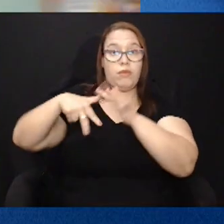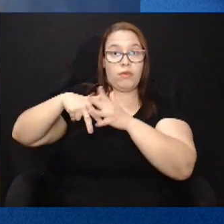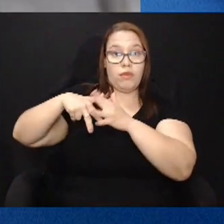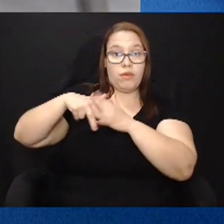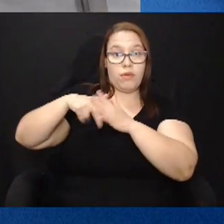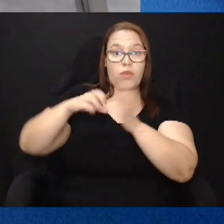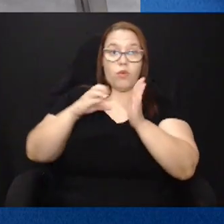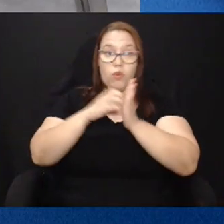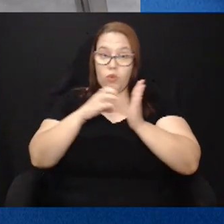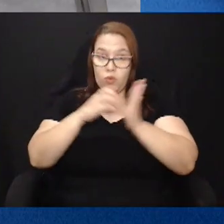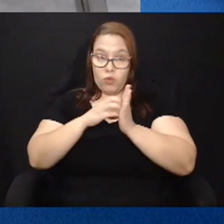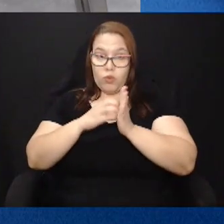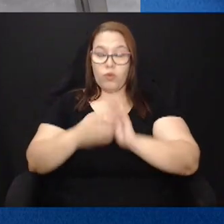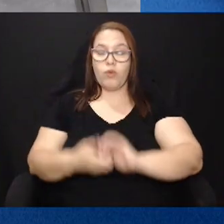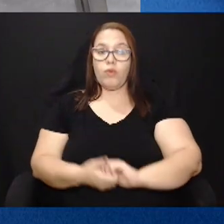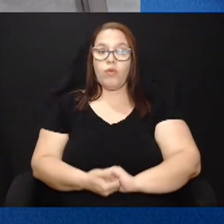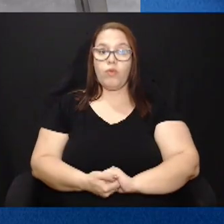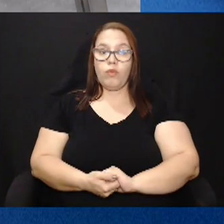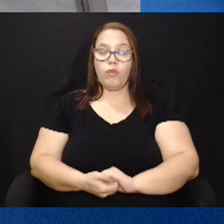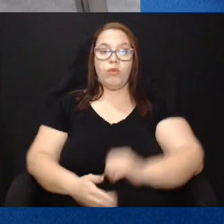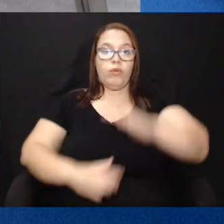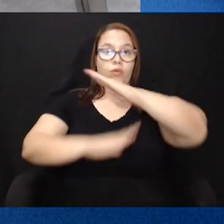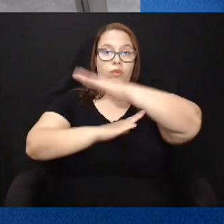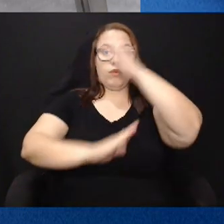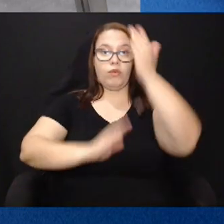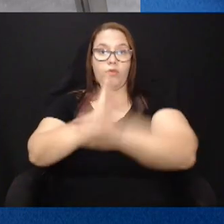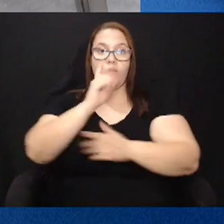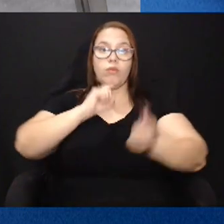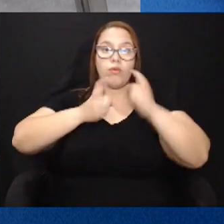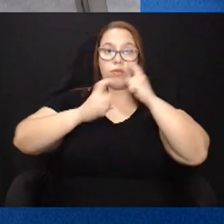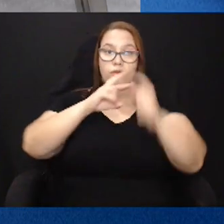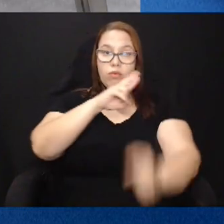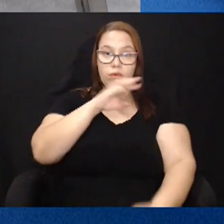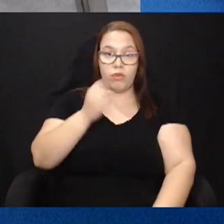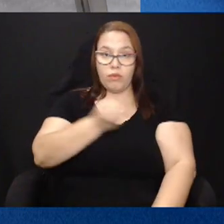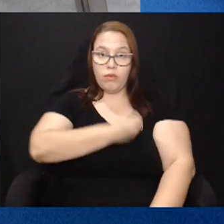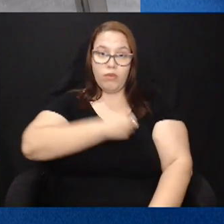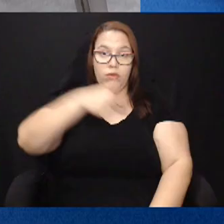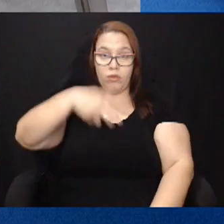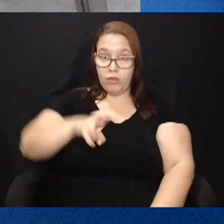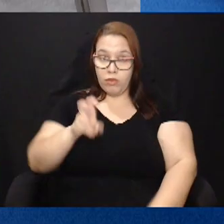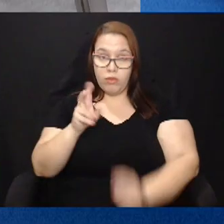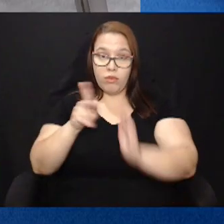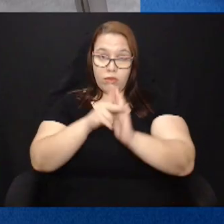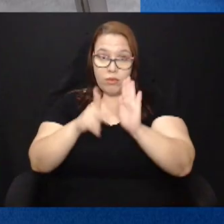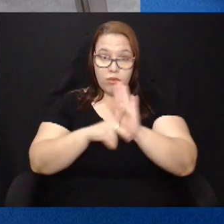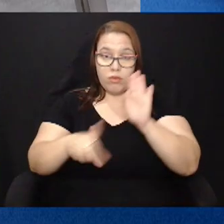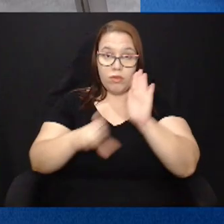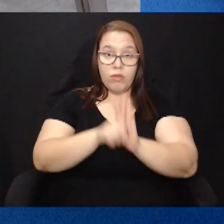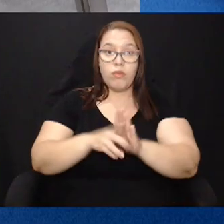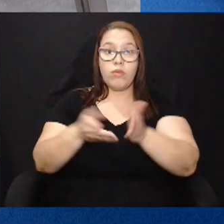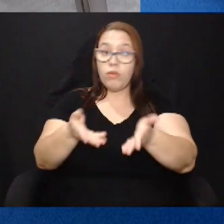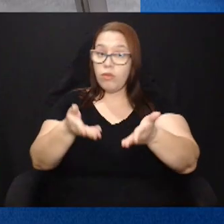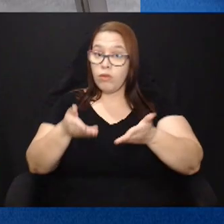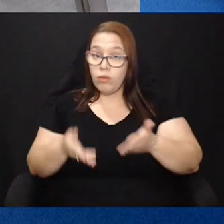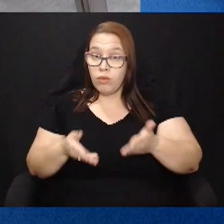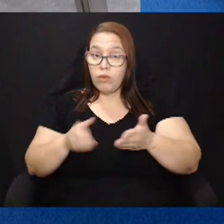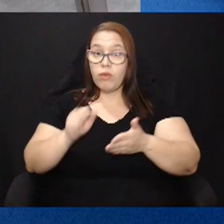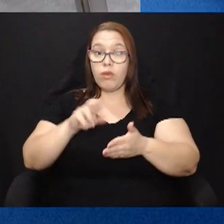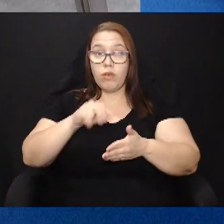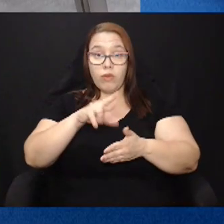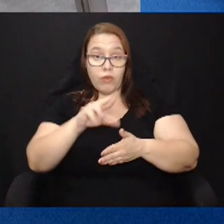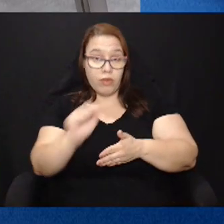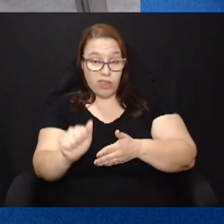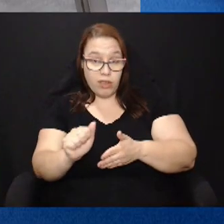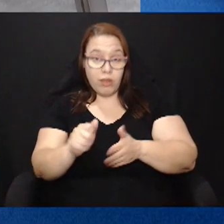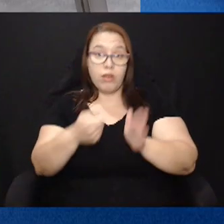soropositivos. Câmara aprova durante a reunião ordinária número 75 o projeto de lei que permite alvará de